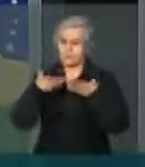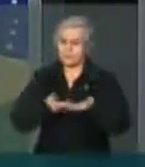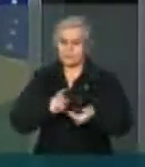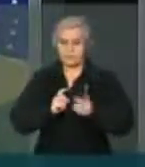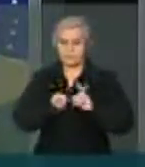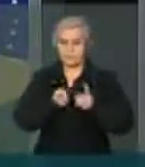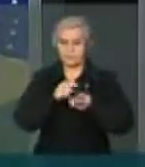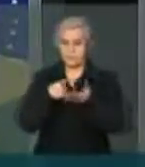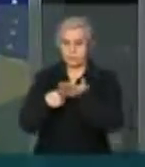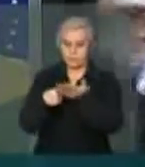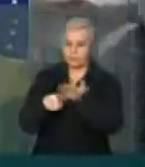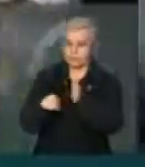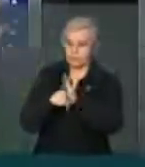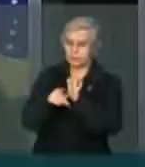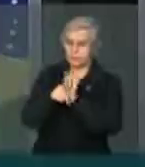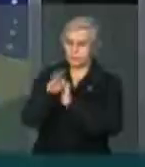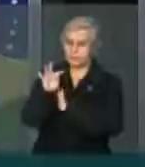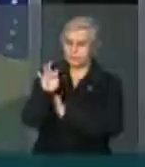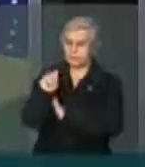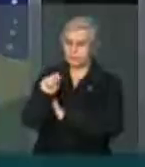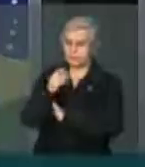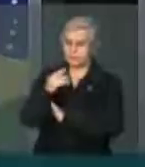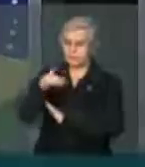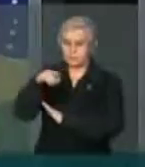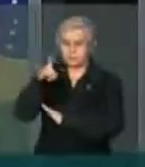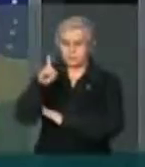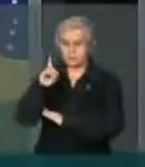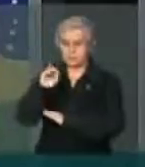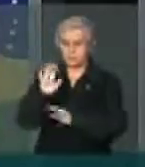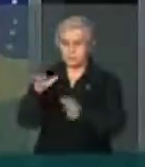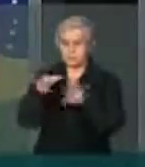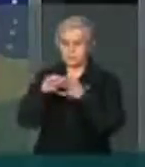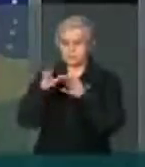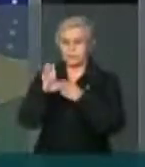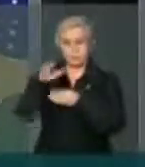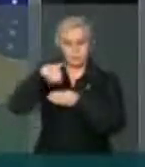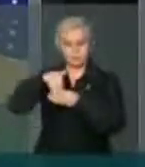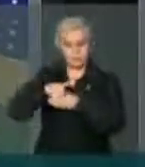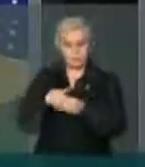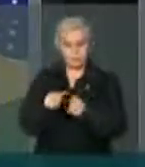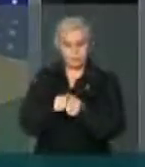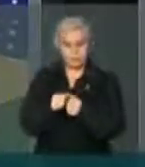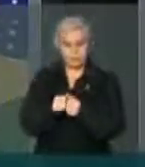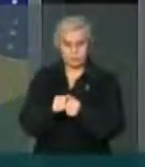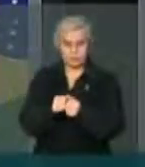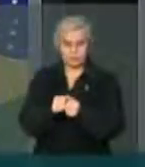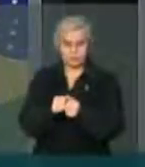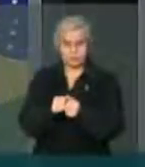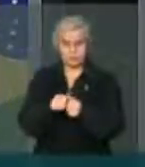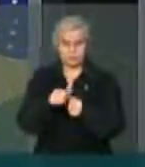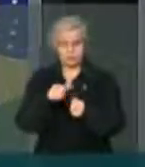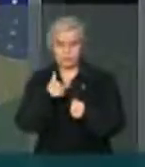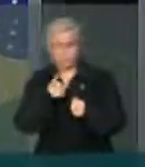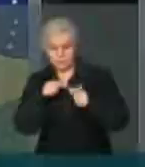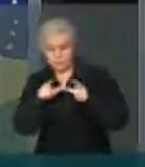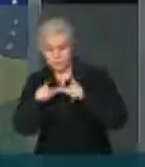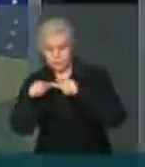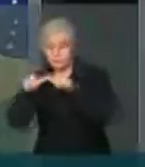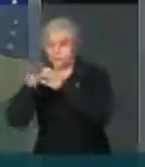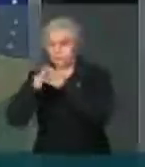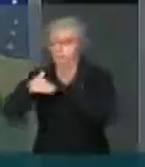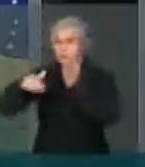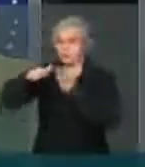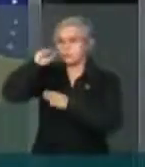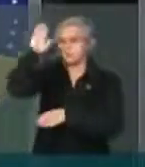sua campanha à presidência da República pelo Colégio Eleitoral e ter viajado pelo Brasil